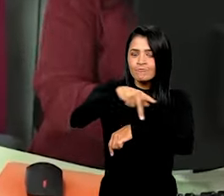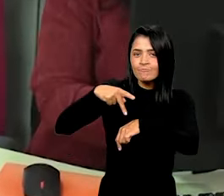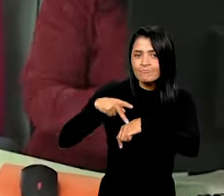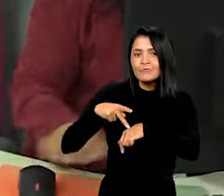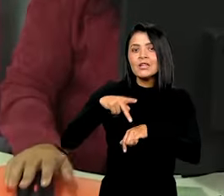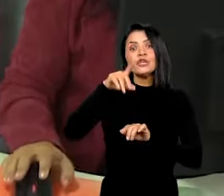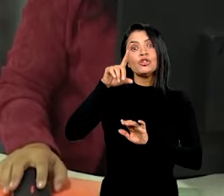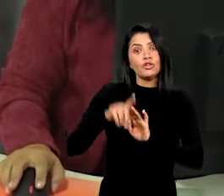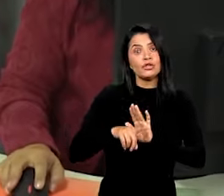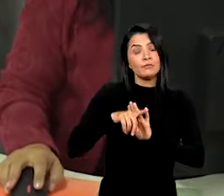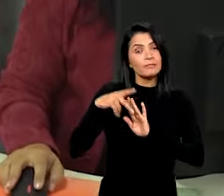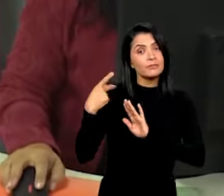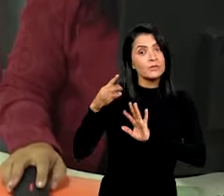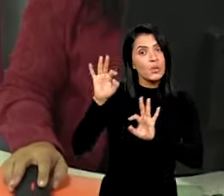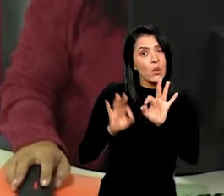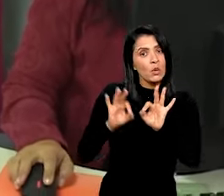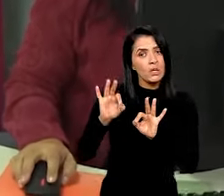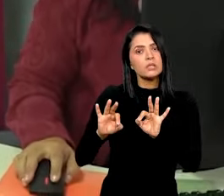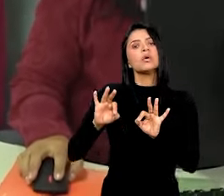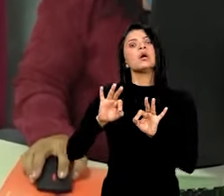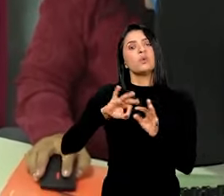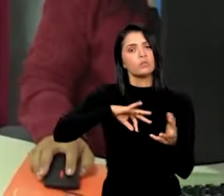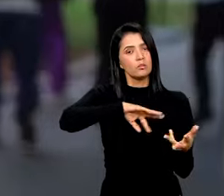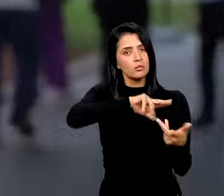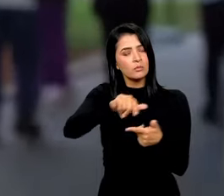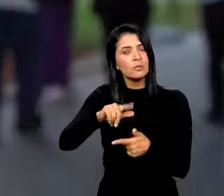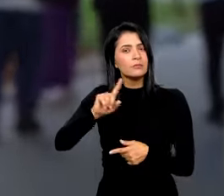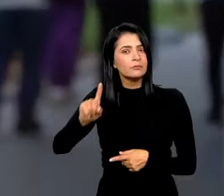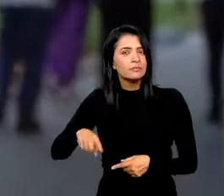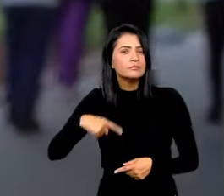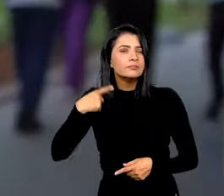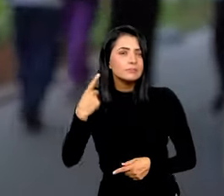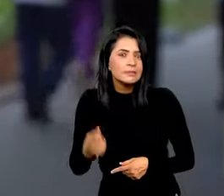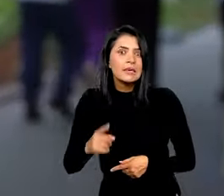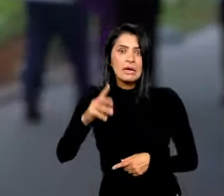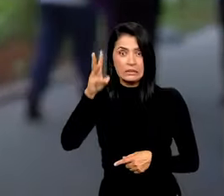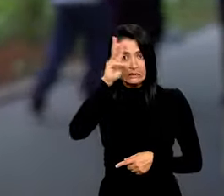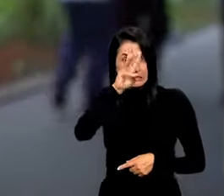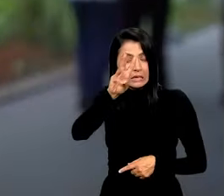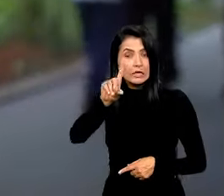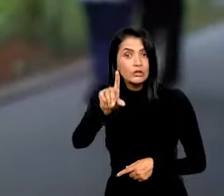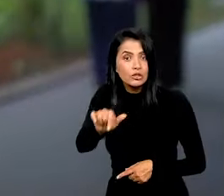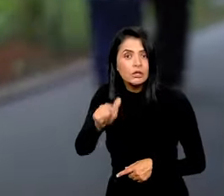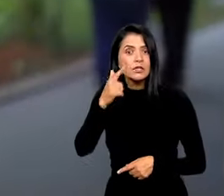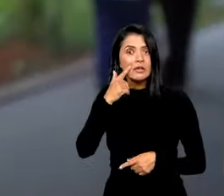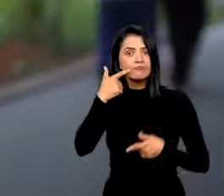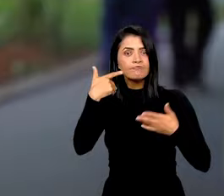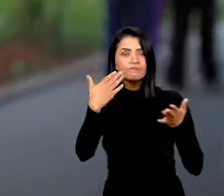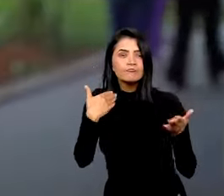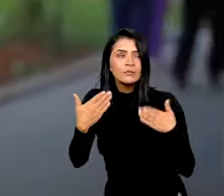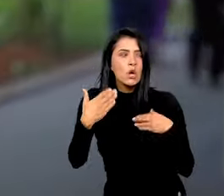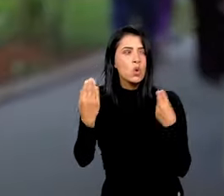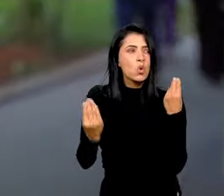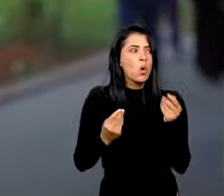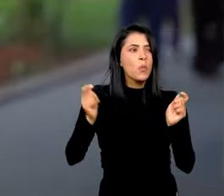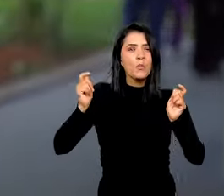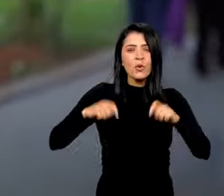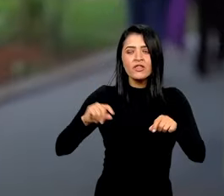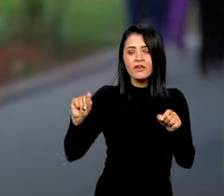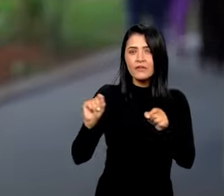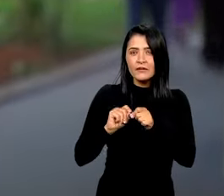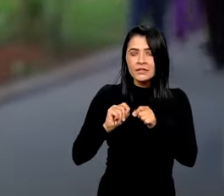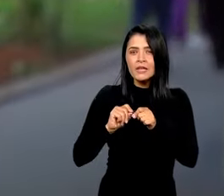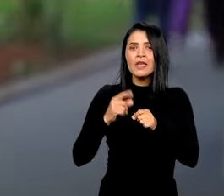os países do G20 e os organismos internacionais, depois de passar 3 dias falando sobre